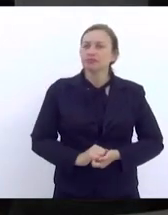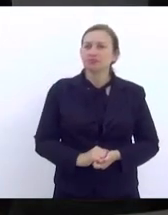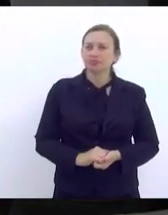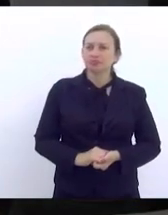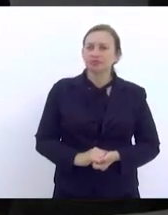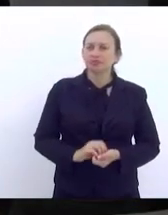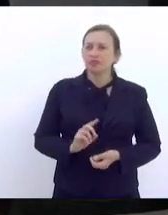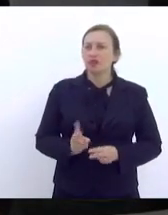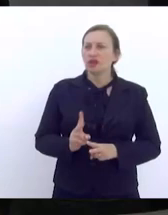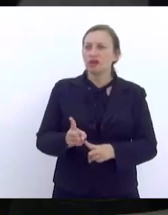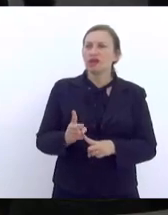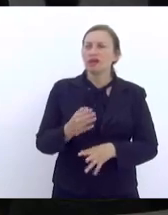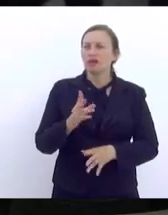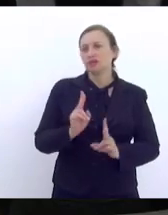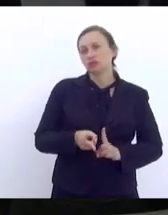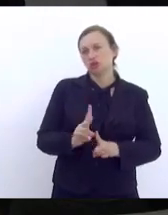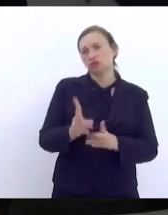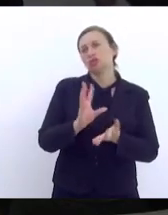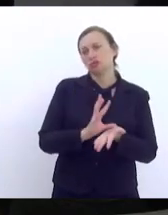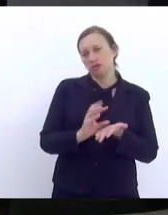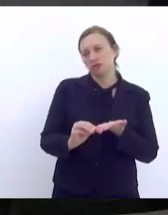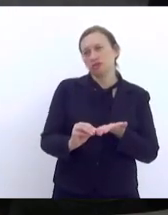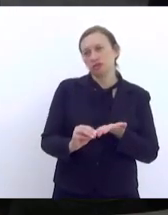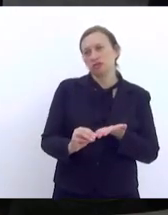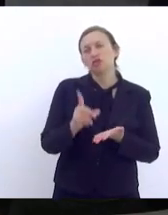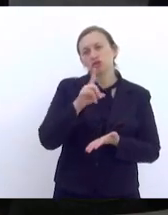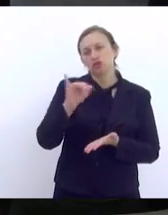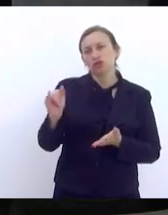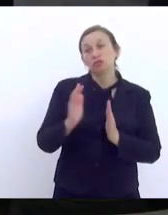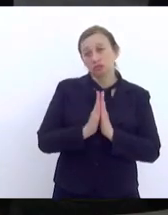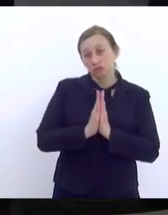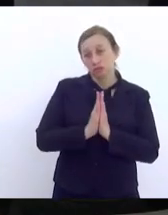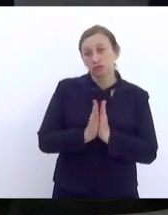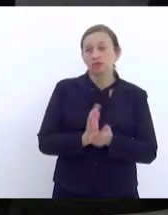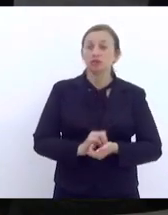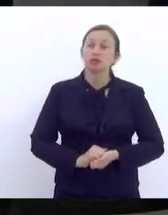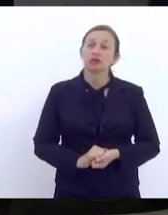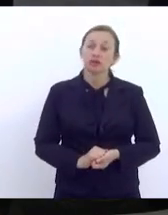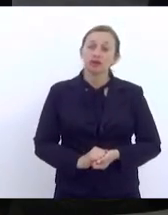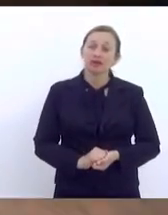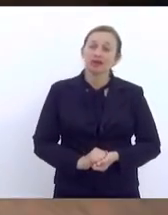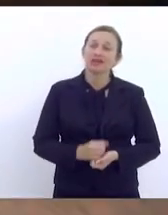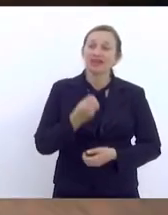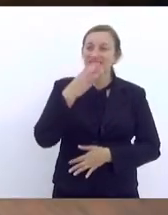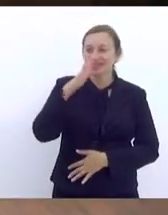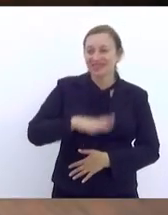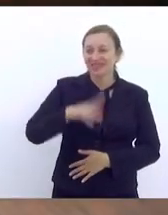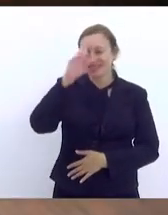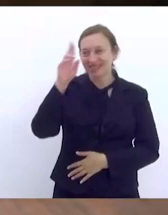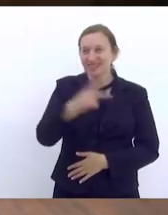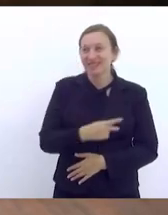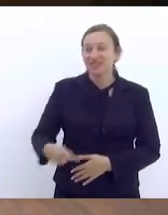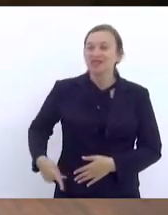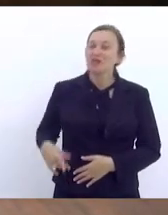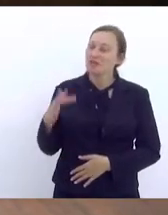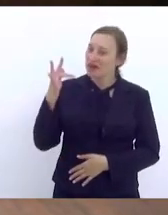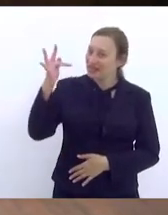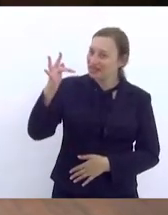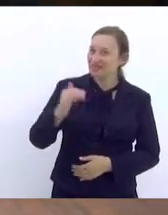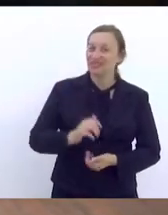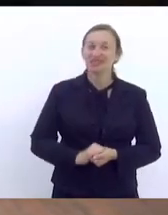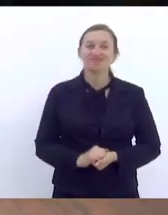seguida Eu Gostaria de continuar a pauta do dia por gentileza Boa tarde Presidente vou ser breve